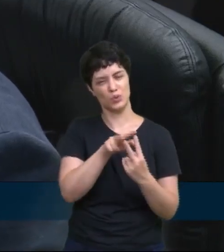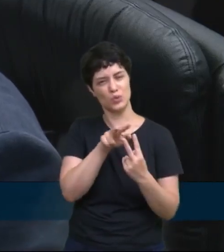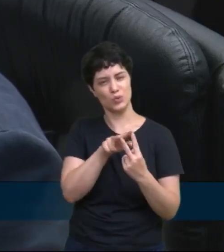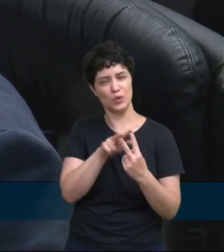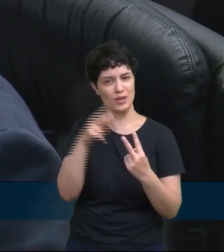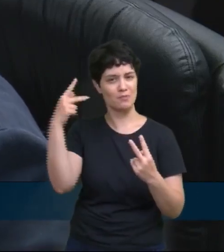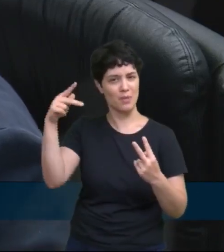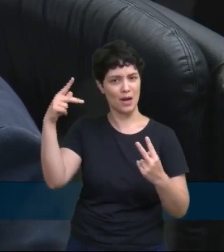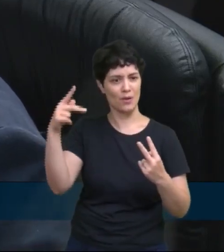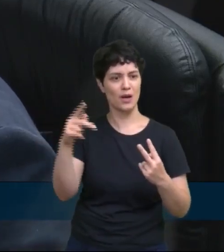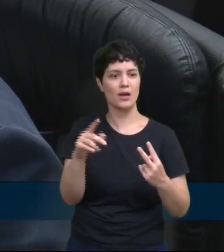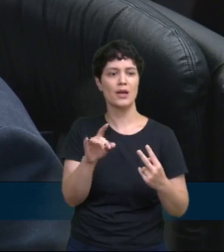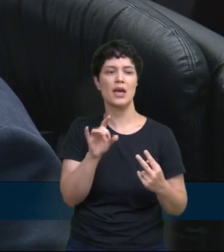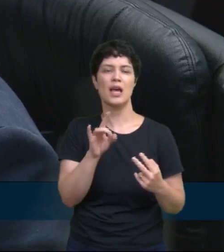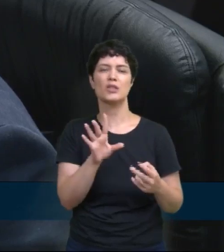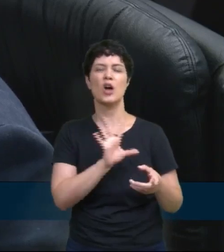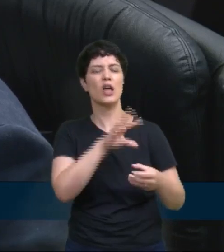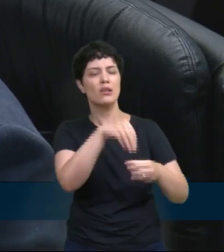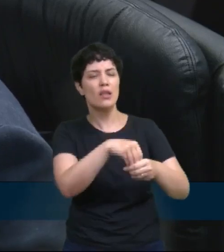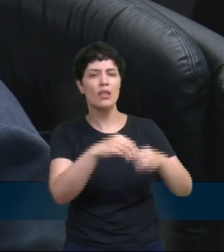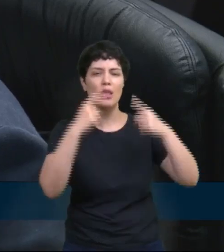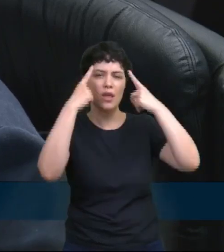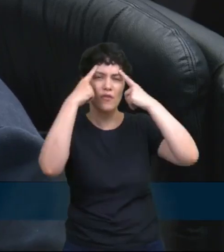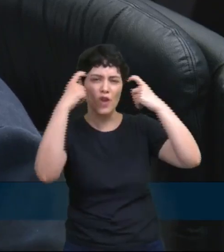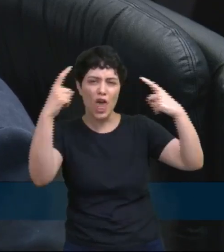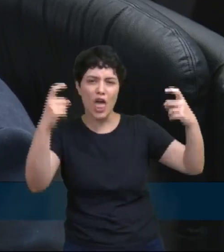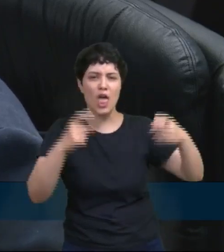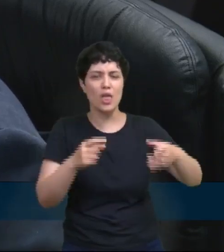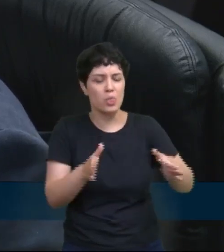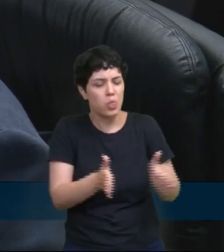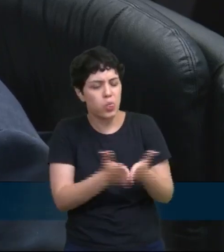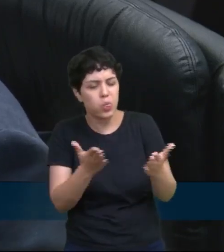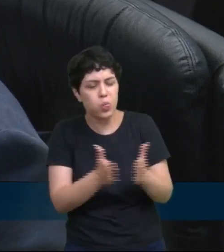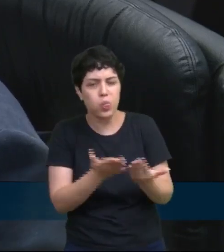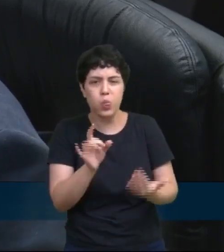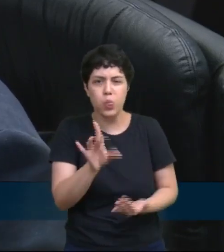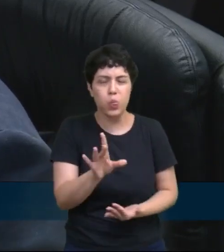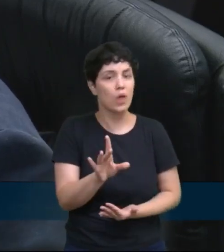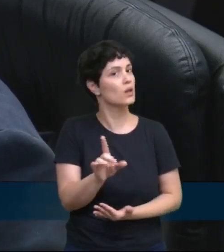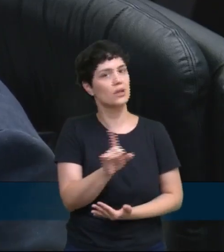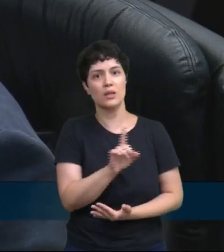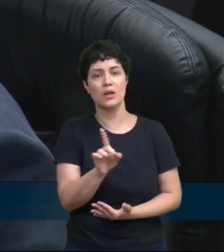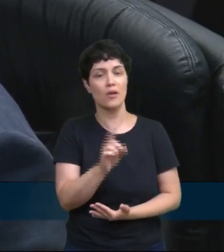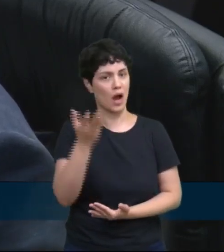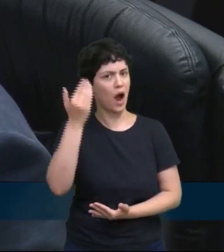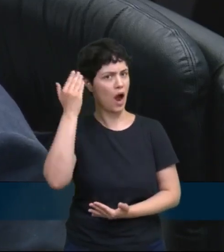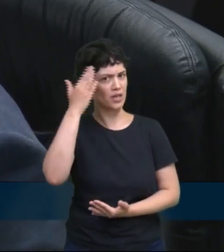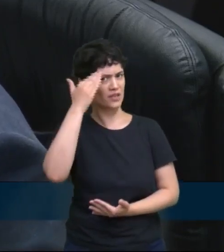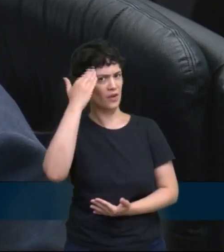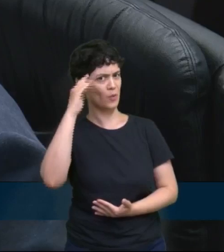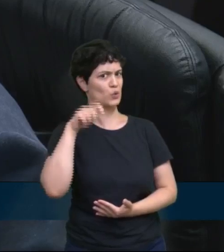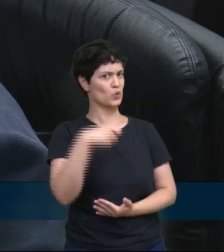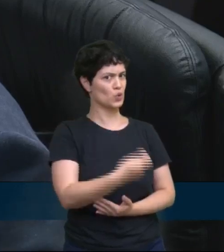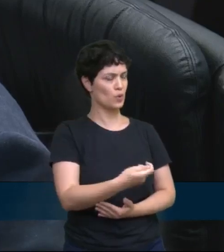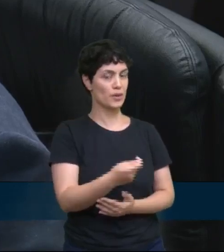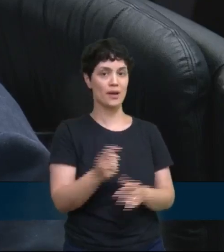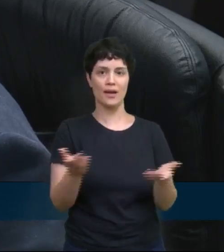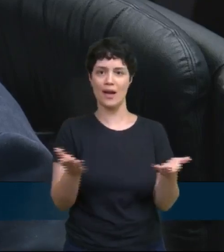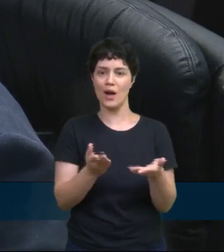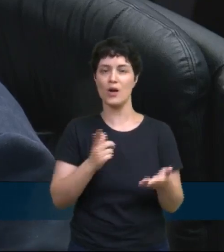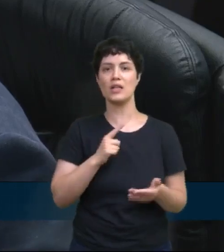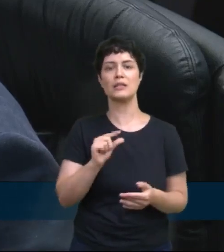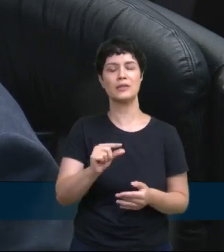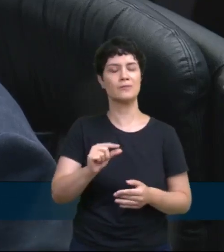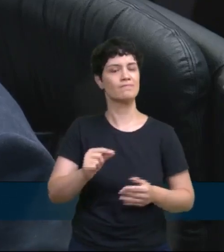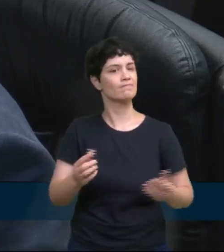foi uma época pela violência e pela miséria. É uma área próspera, em desenvolvimento, e lá,